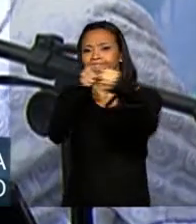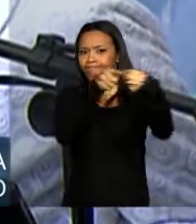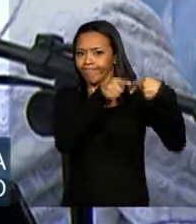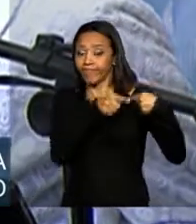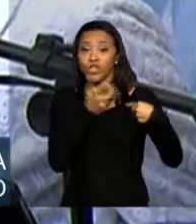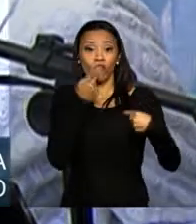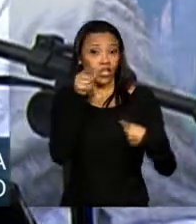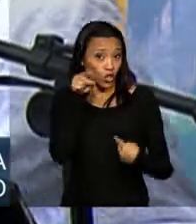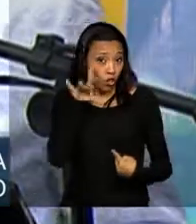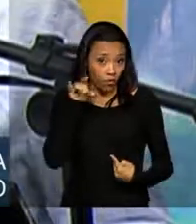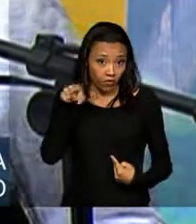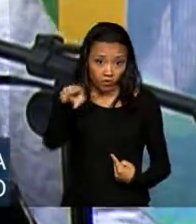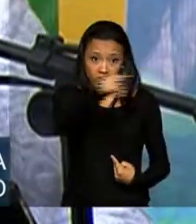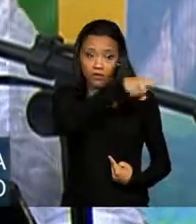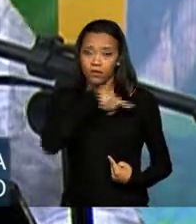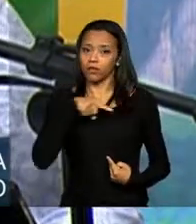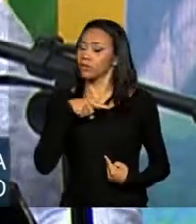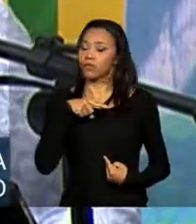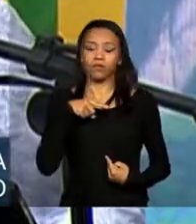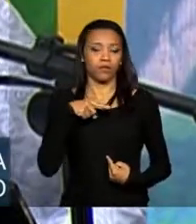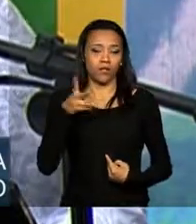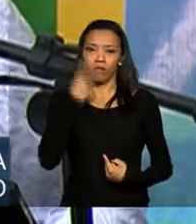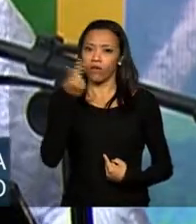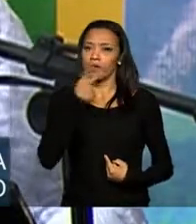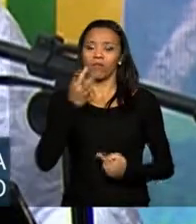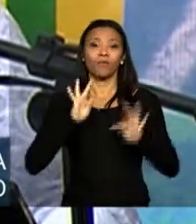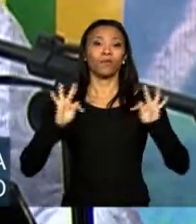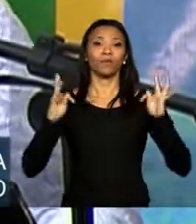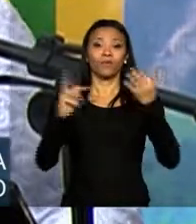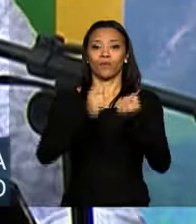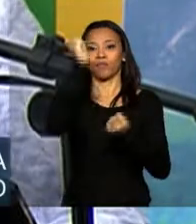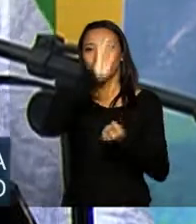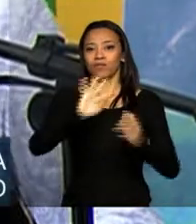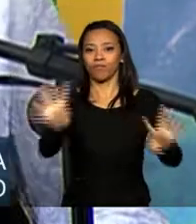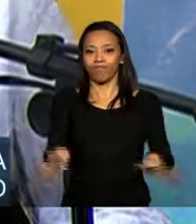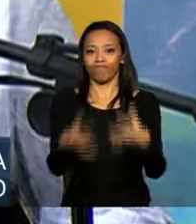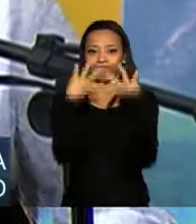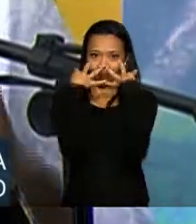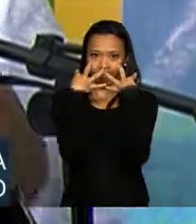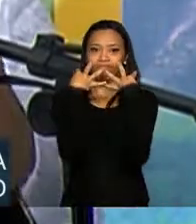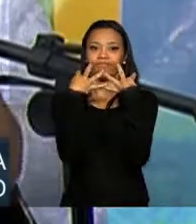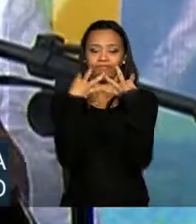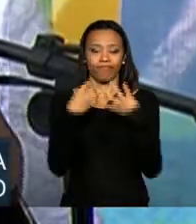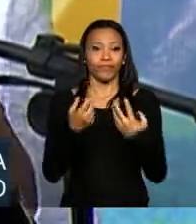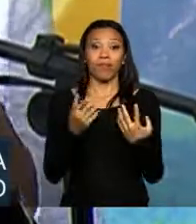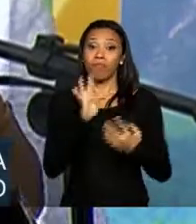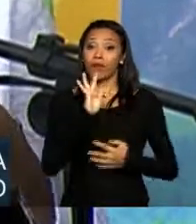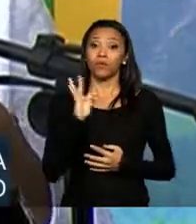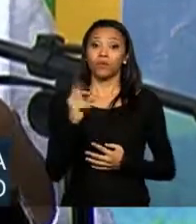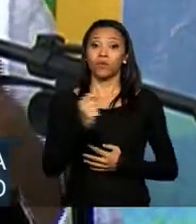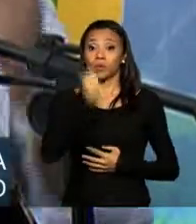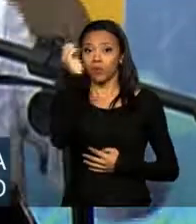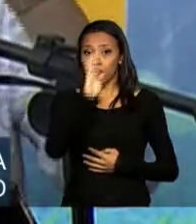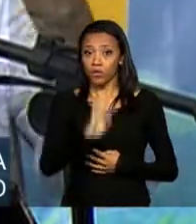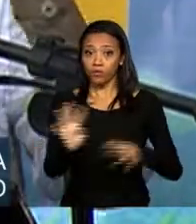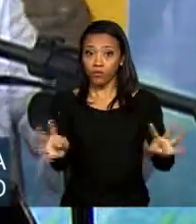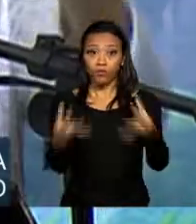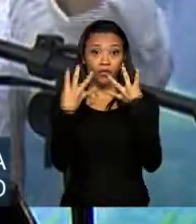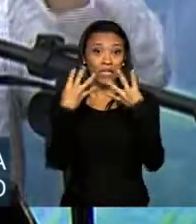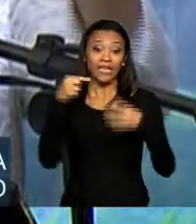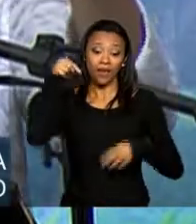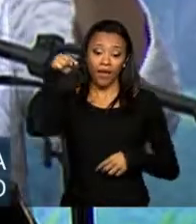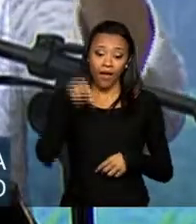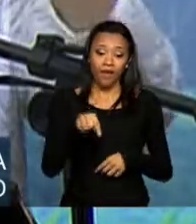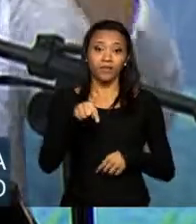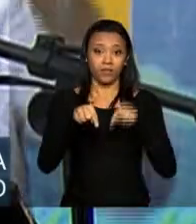vocês eu estou falando aqui para todo o Brasil ouvir e para todo o Brasil ouvir que